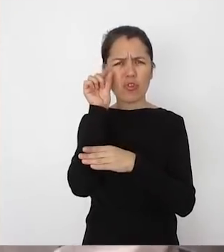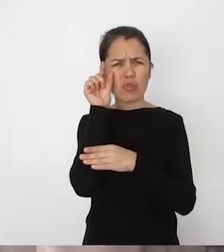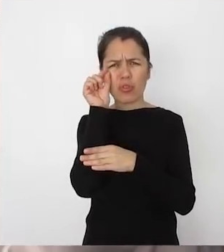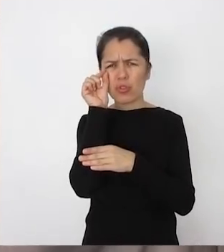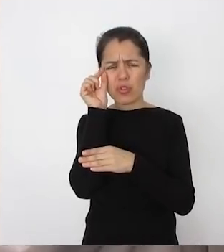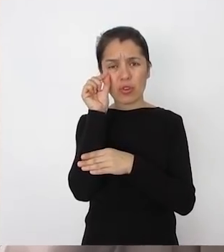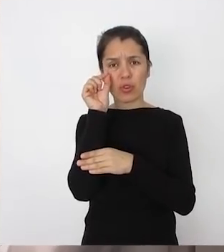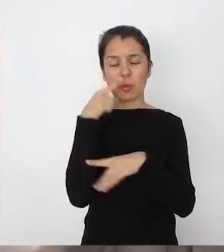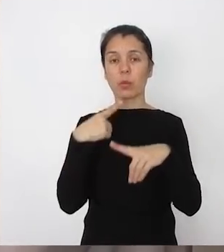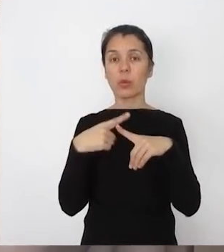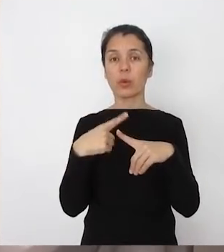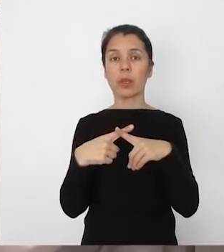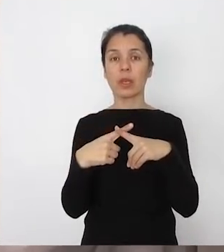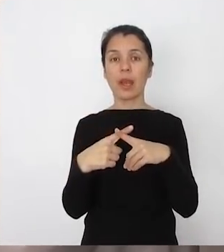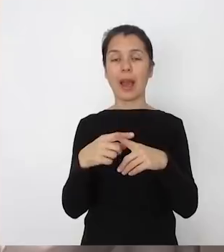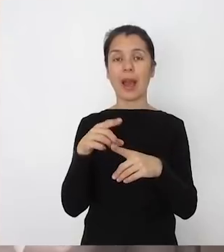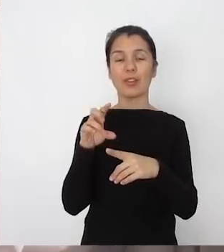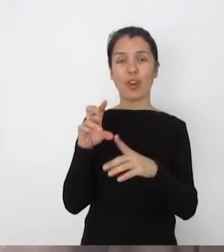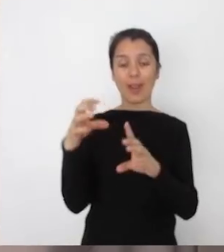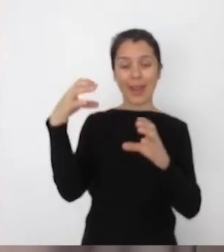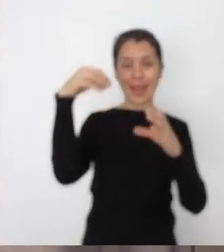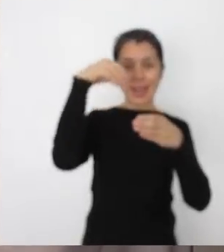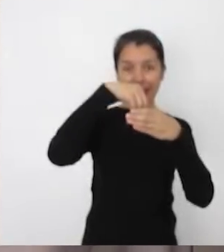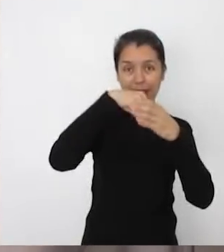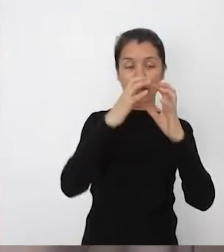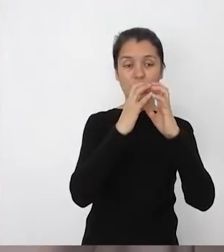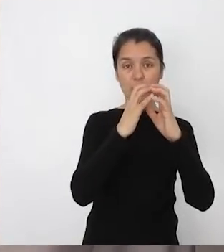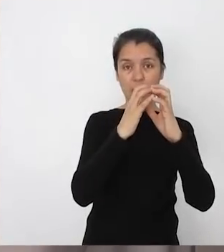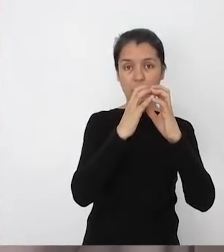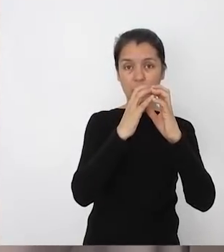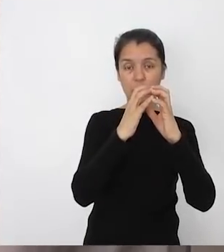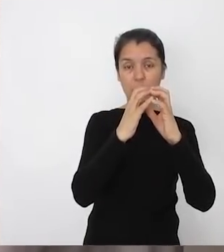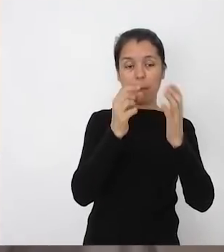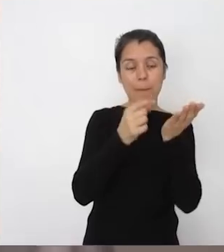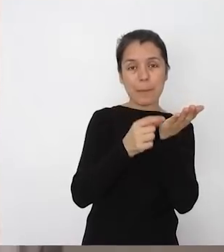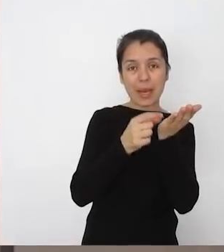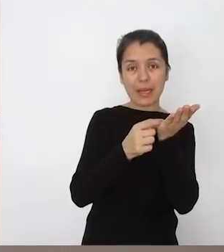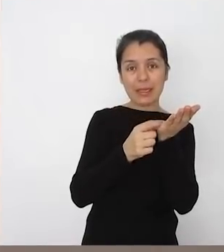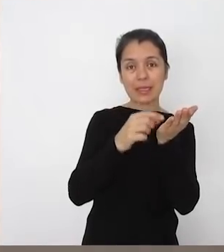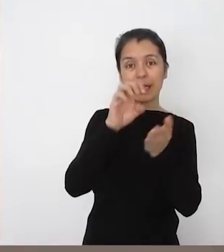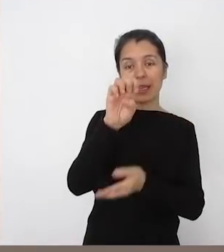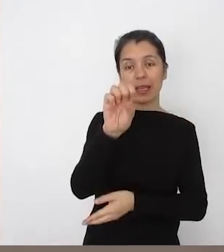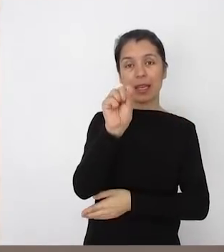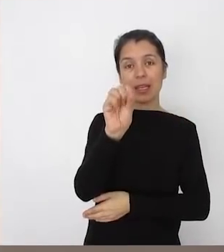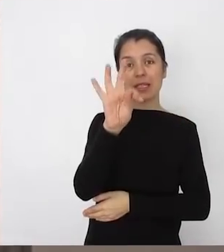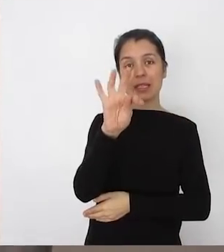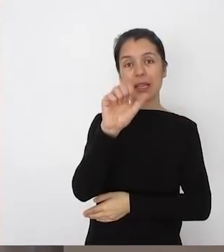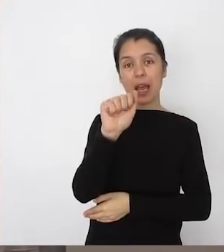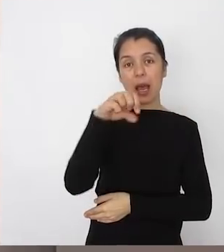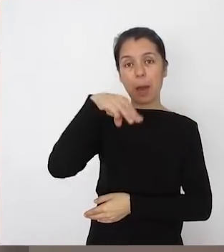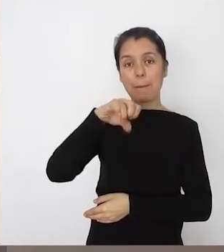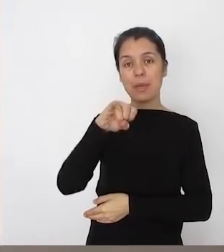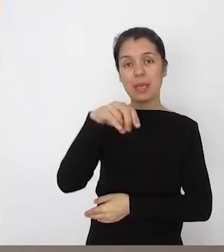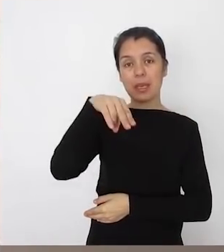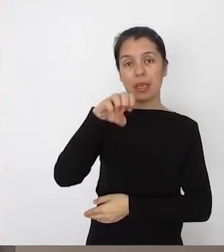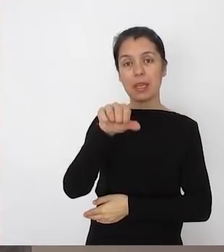começo, as emoções mandam uma mensagem falsa para a glândula suprarrenal aumentar a adrenalina, então por isso que no pânico o